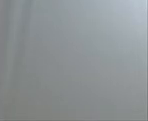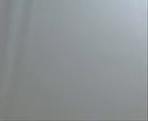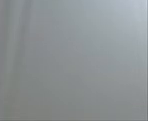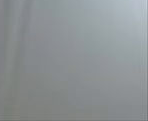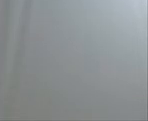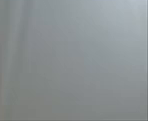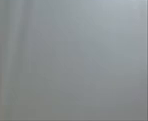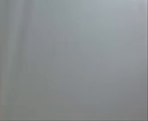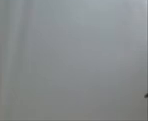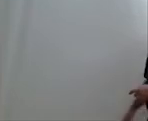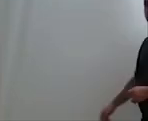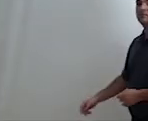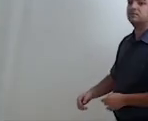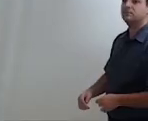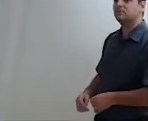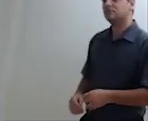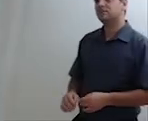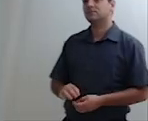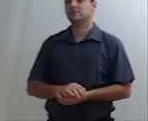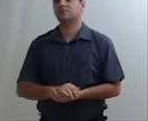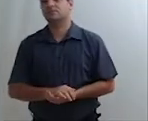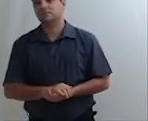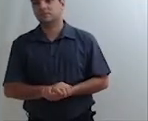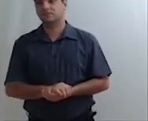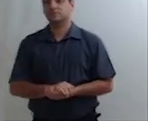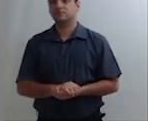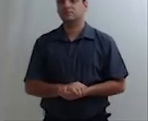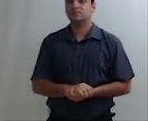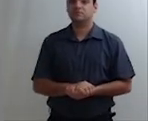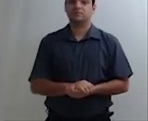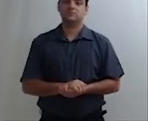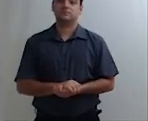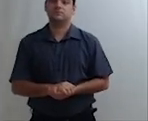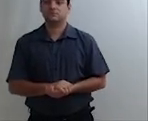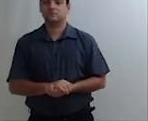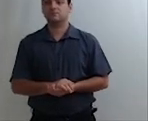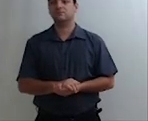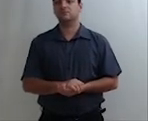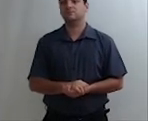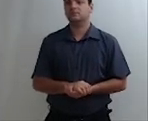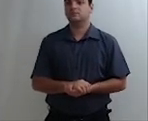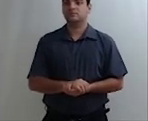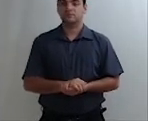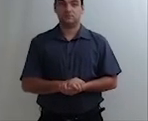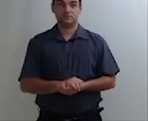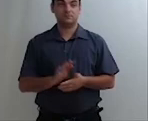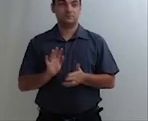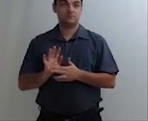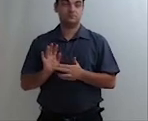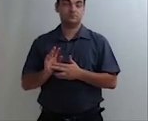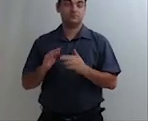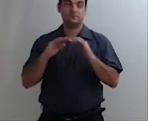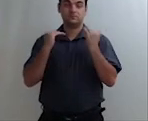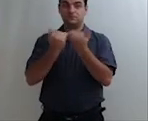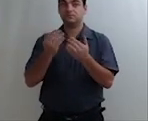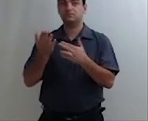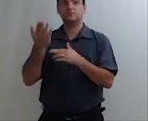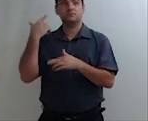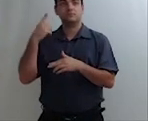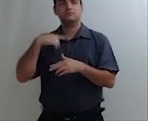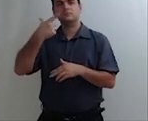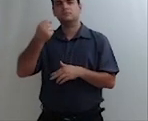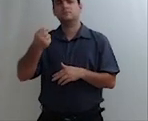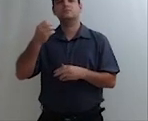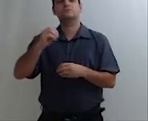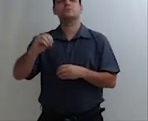Tribunal de Justiça determina a leitura da ata da sessão antecedente ata da 26ª sessão ordinária em 20 de outubro